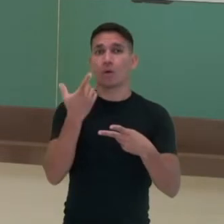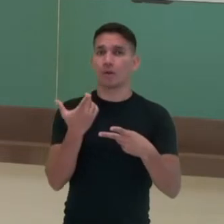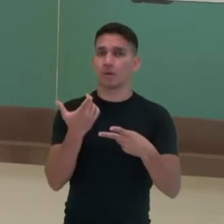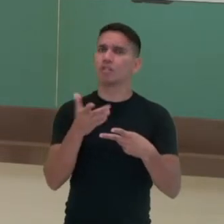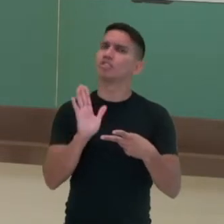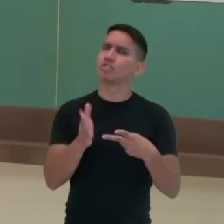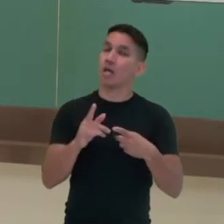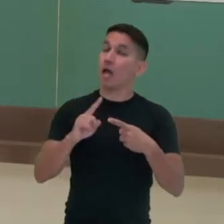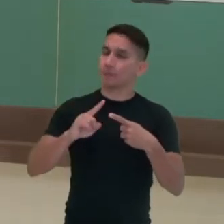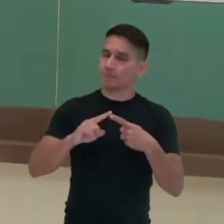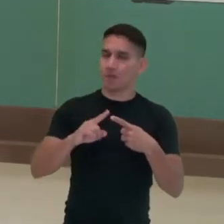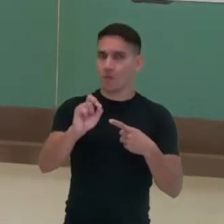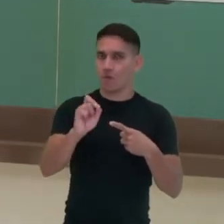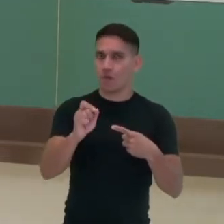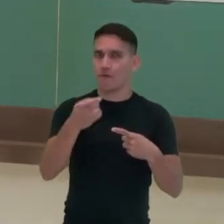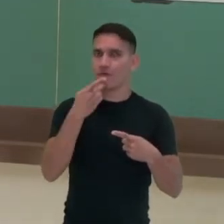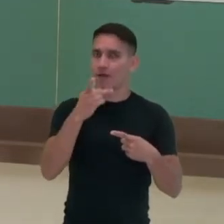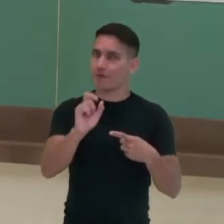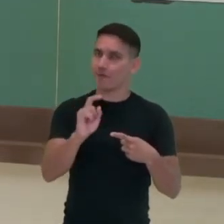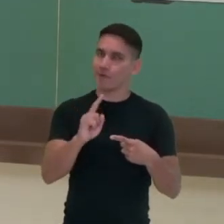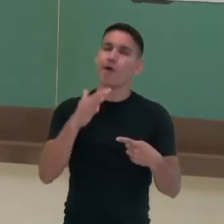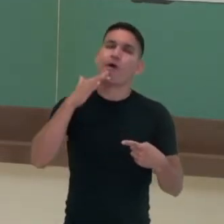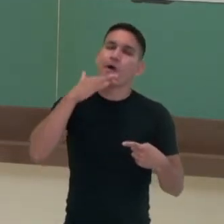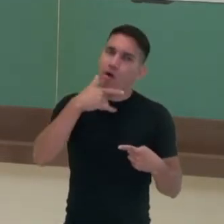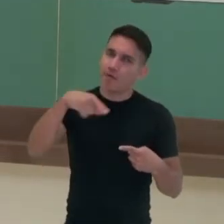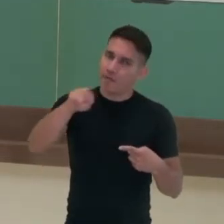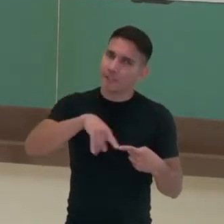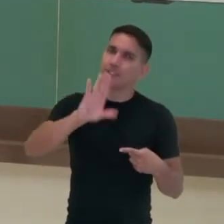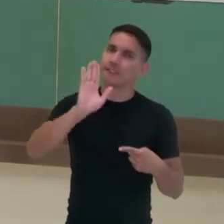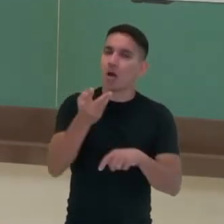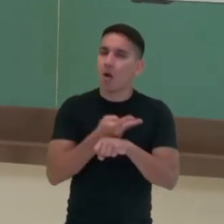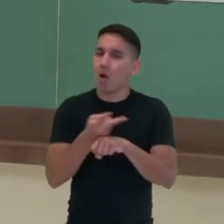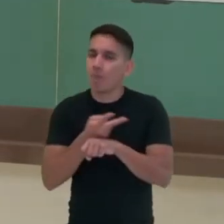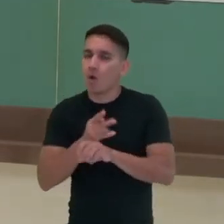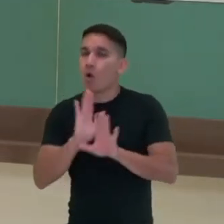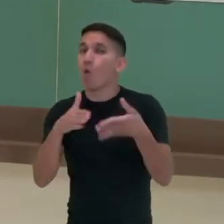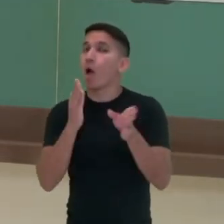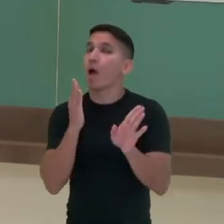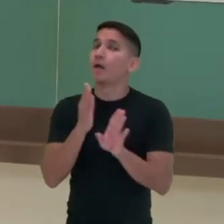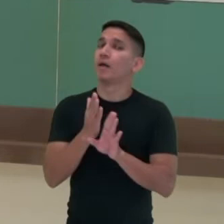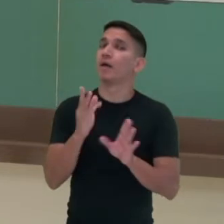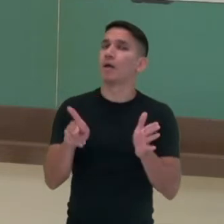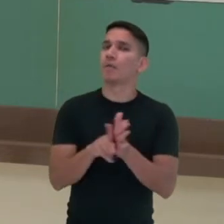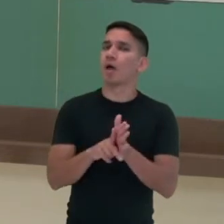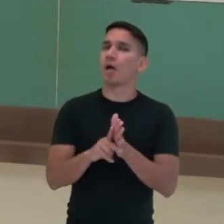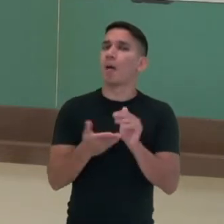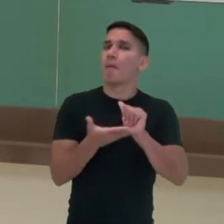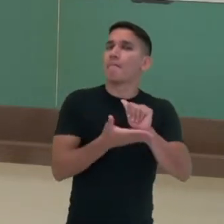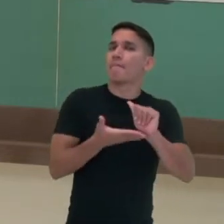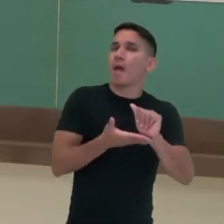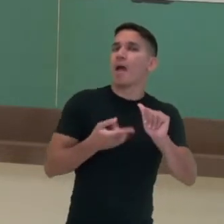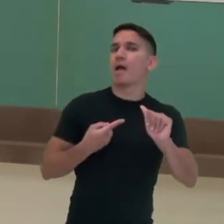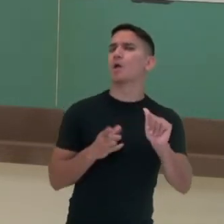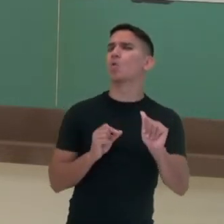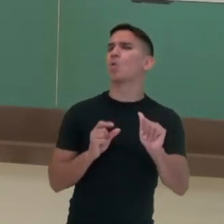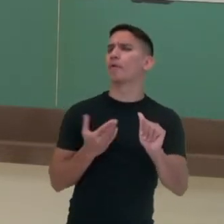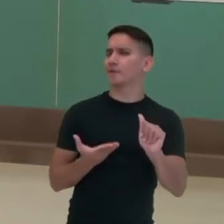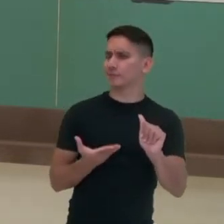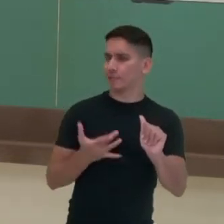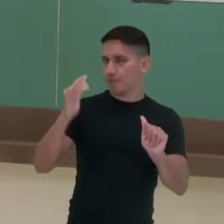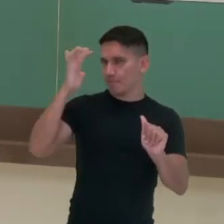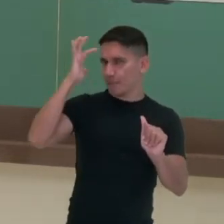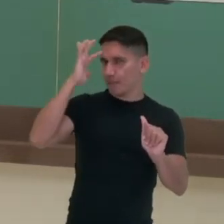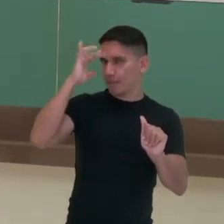Já vou adiantar, pessoal, que obviamente que vocês estão procurando descobrir qual é a minha base A, certo? Então